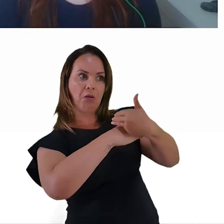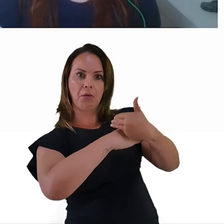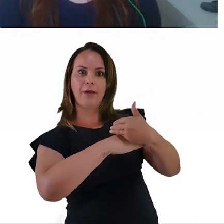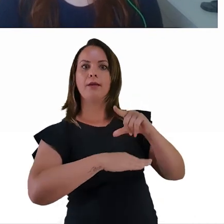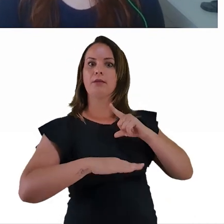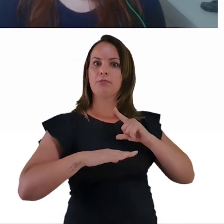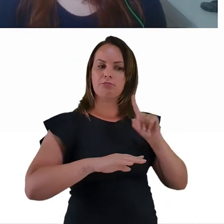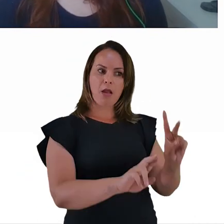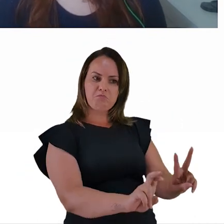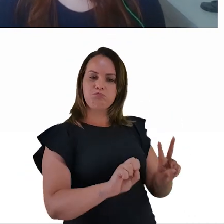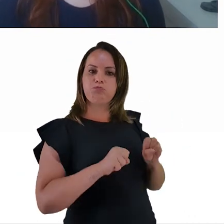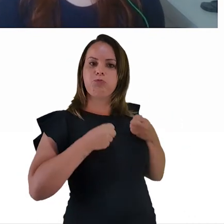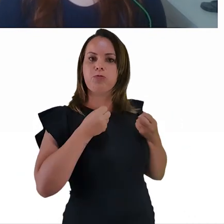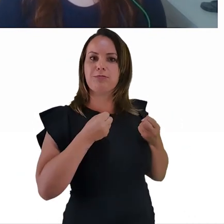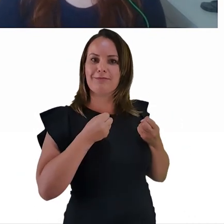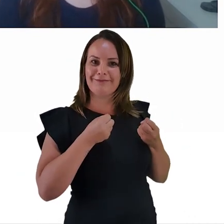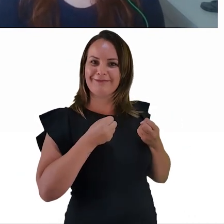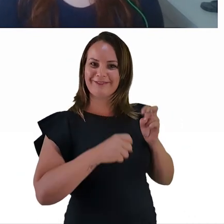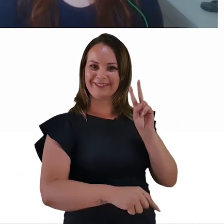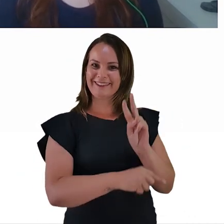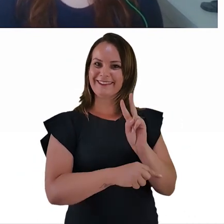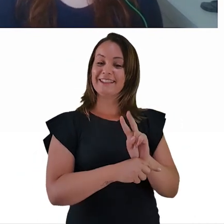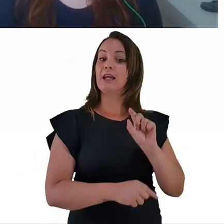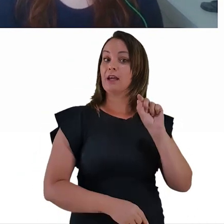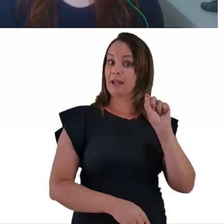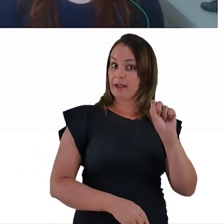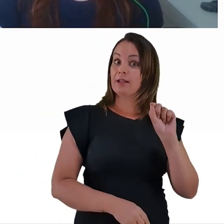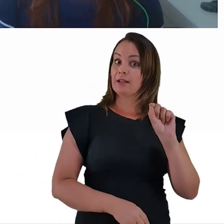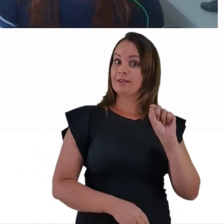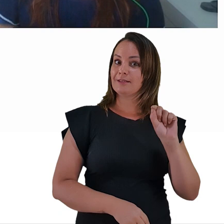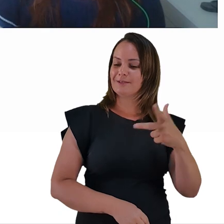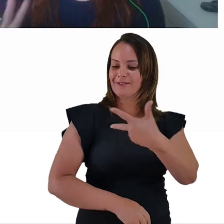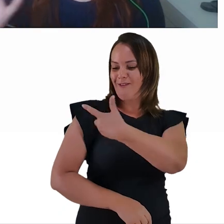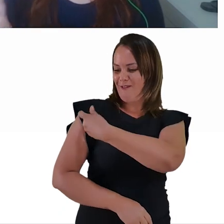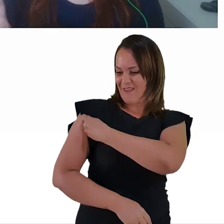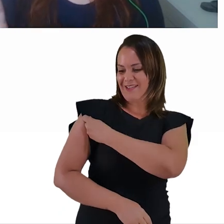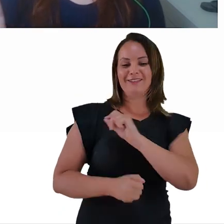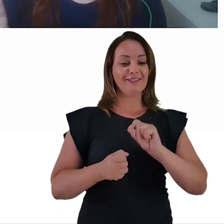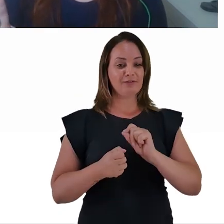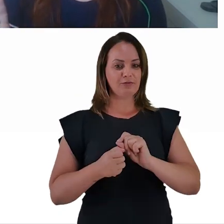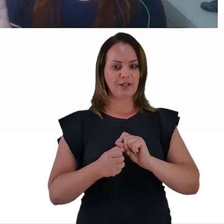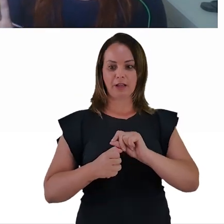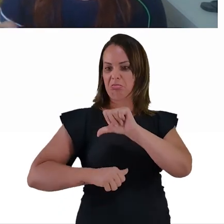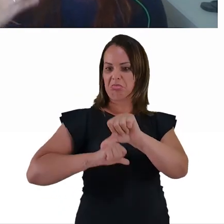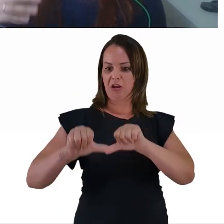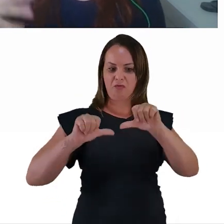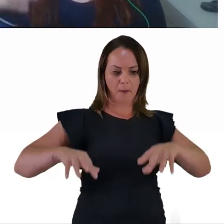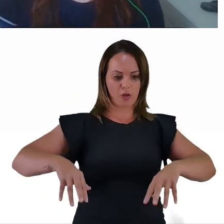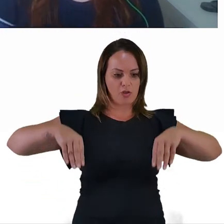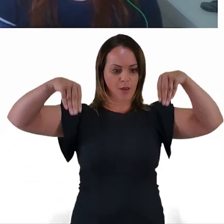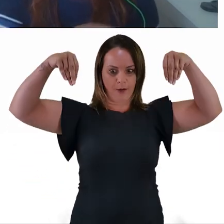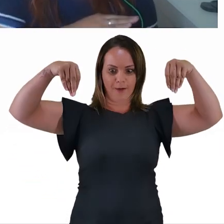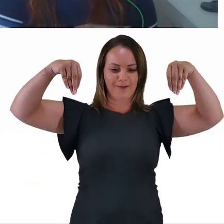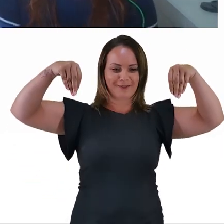muito especialistas para protegê-lo. Que é isso que a vacina faz, ela torna os nossos castelos seguros, que são nossas células, e